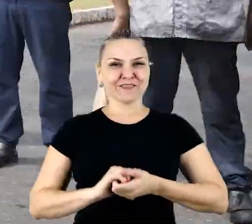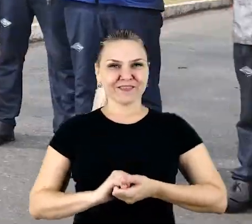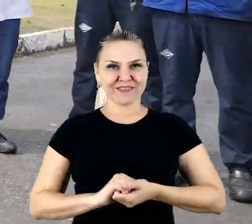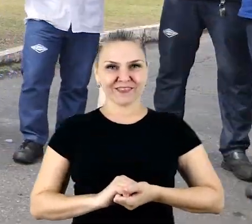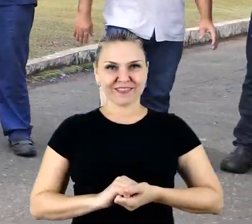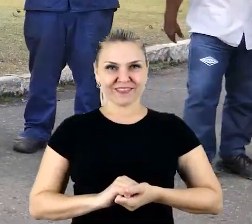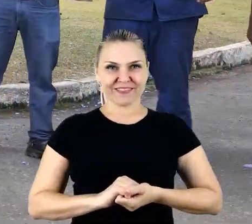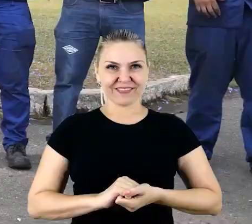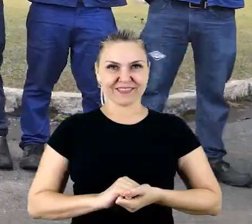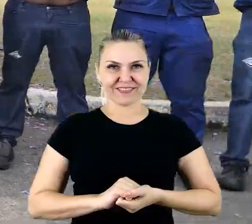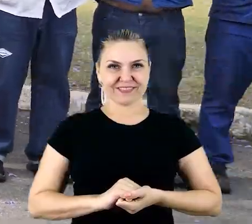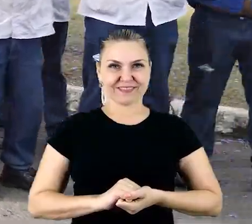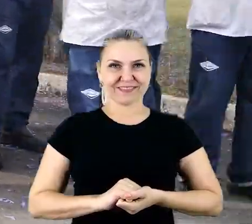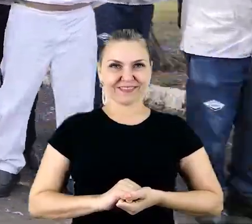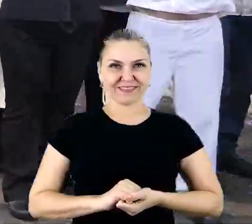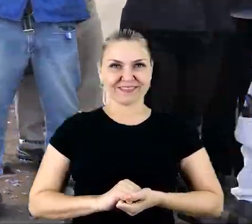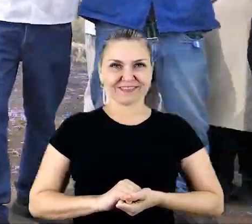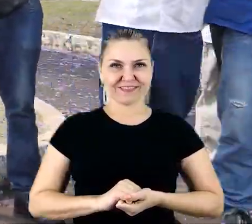clientes